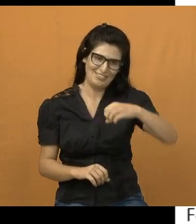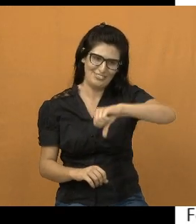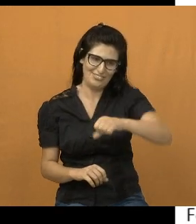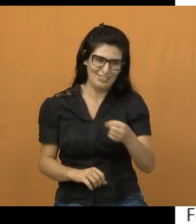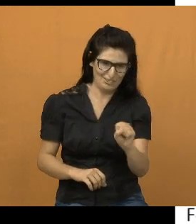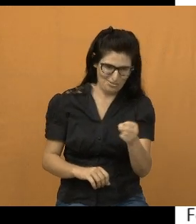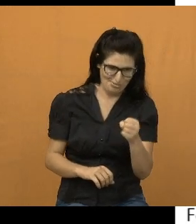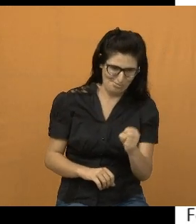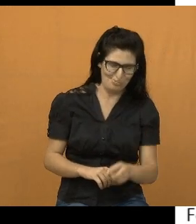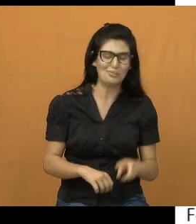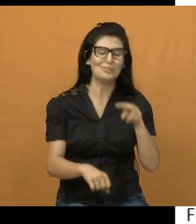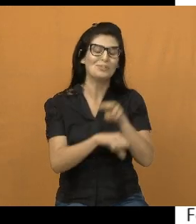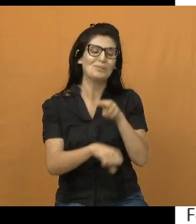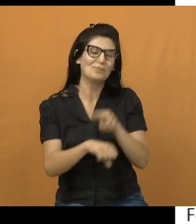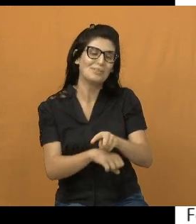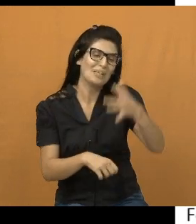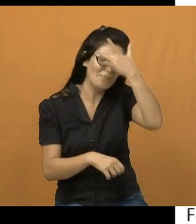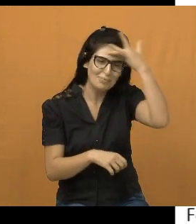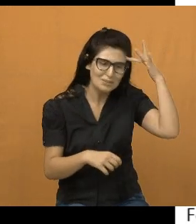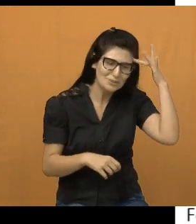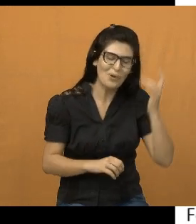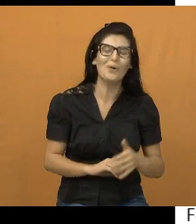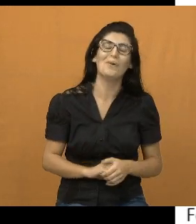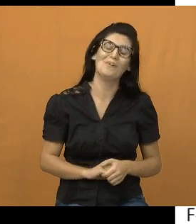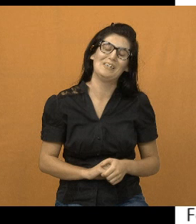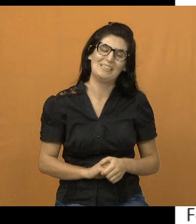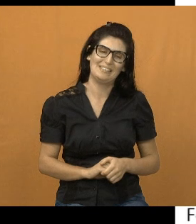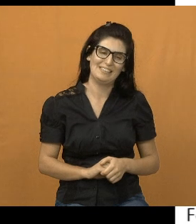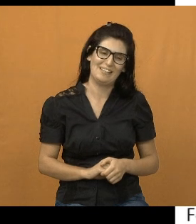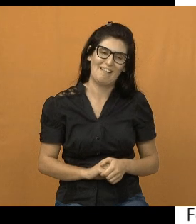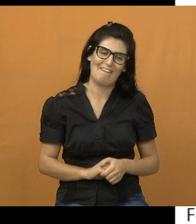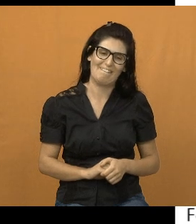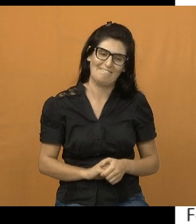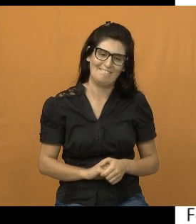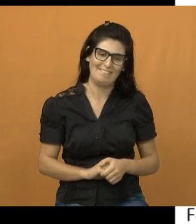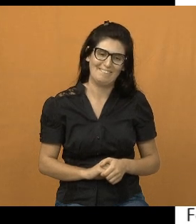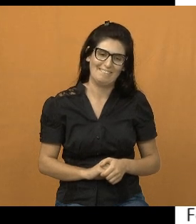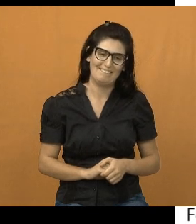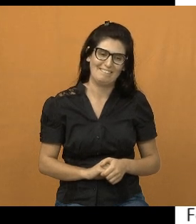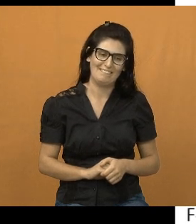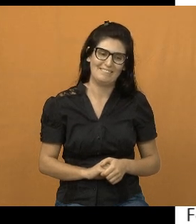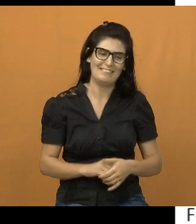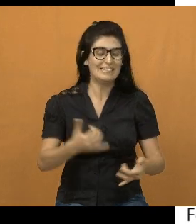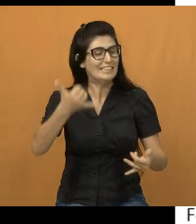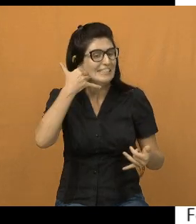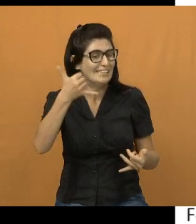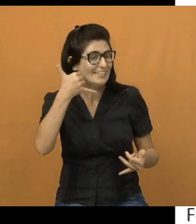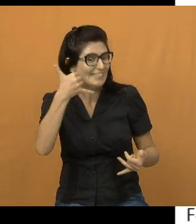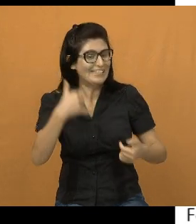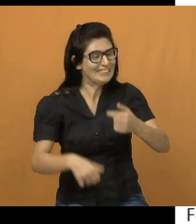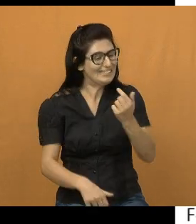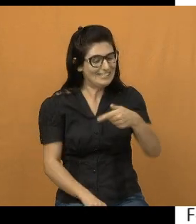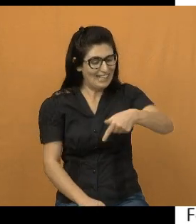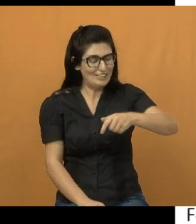30.498 atendimentos. Destes, atendimento via fone,